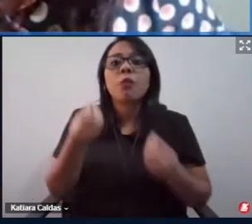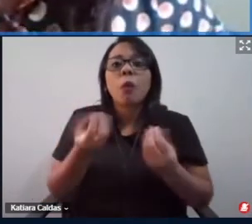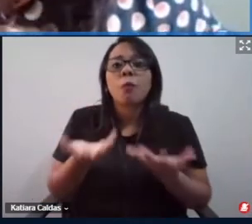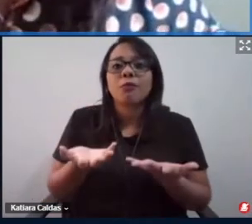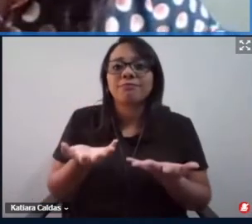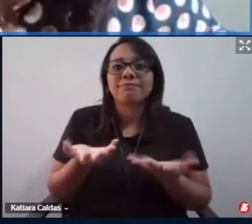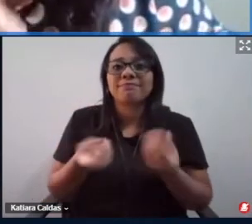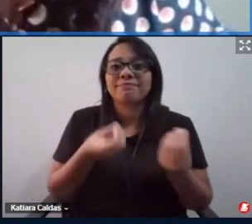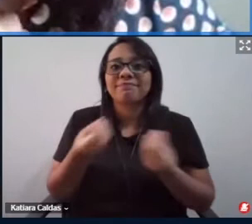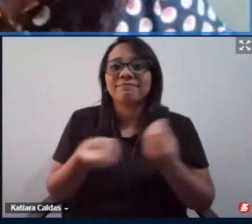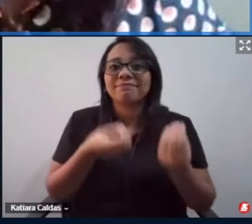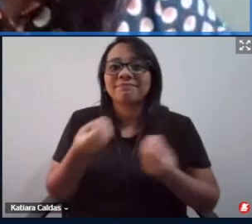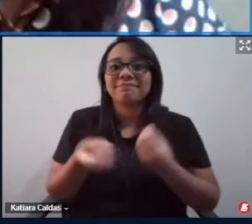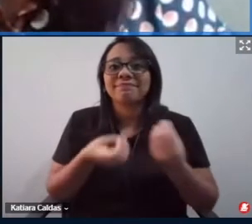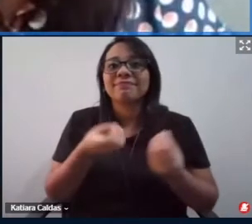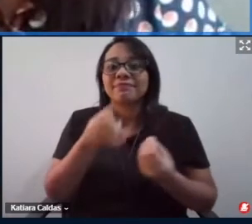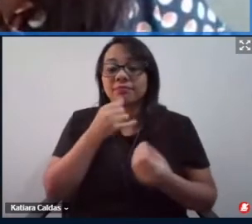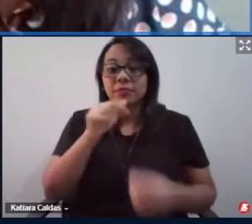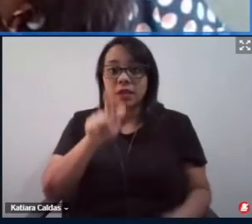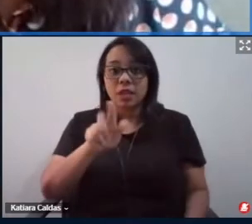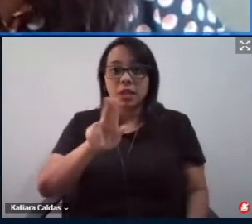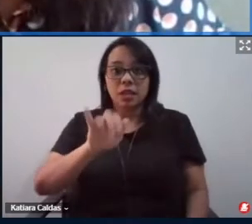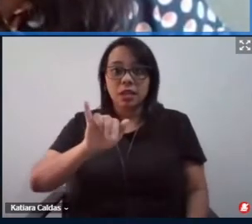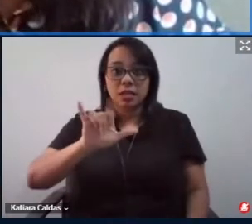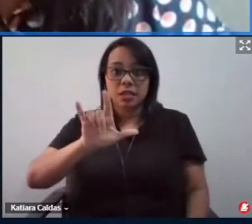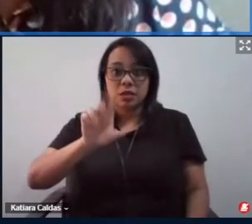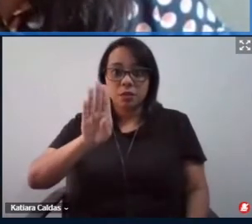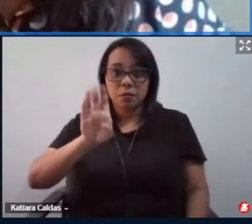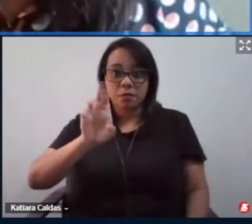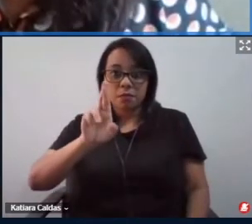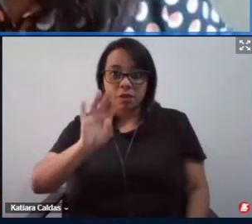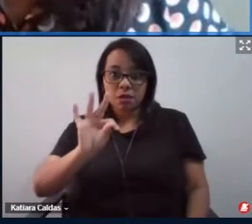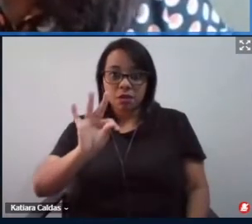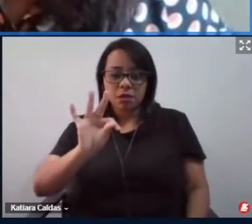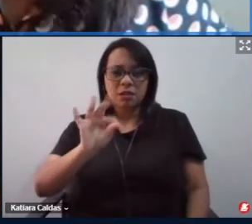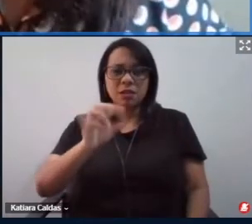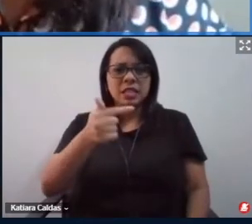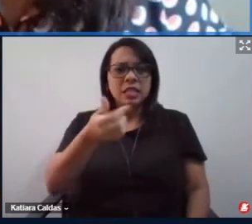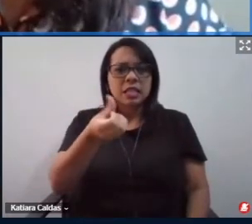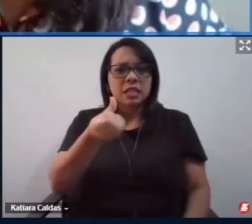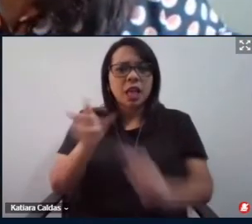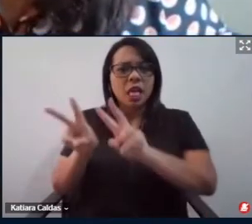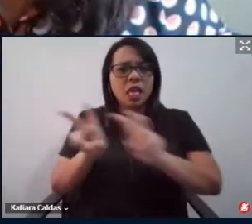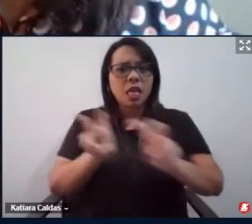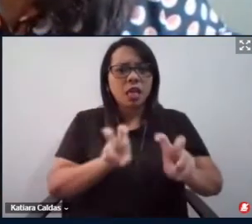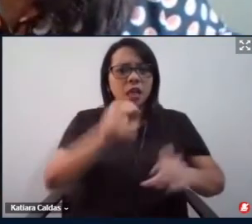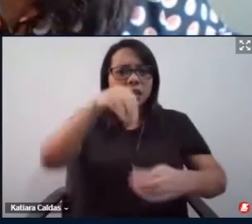bem, como é que o Gilbert em 76 citou a Barbosa em 81?